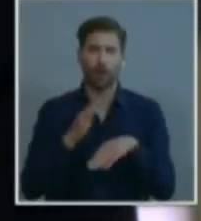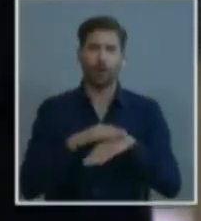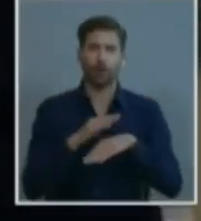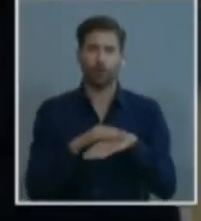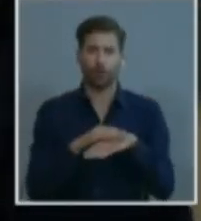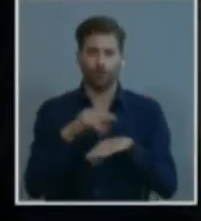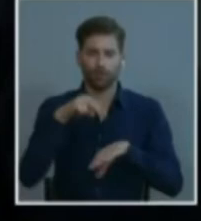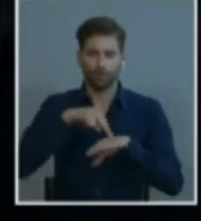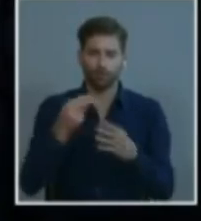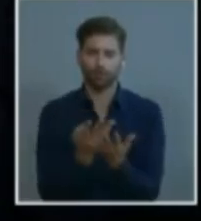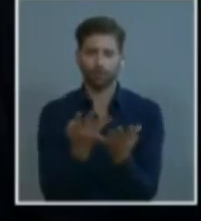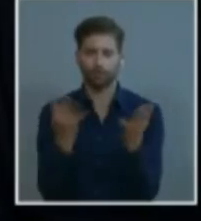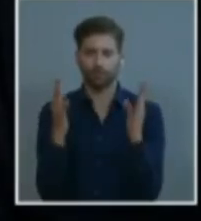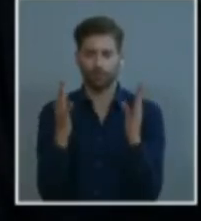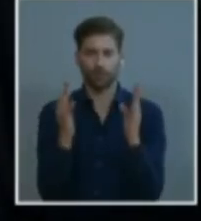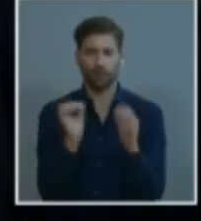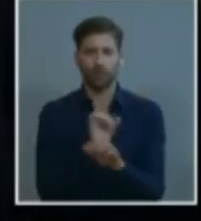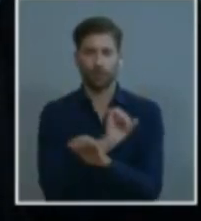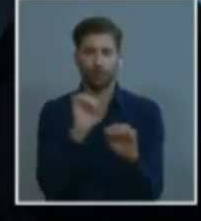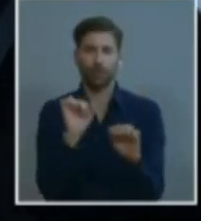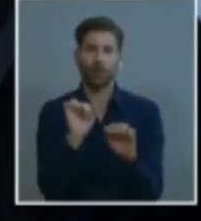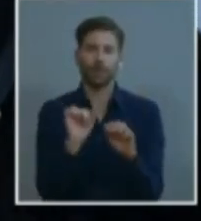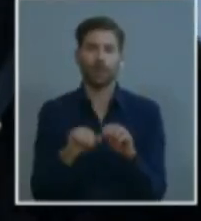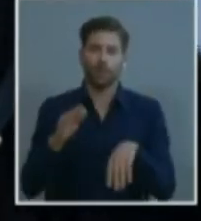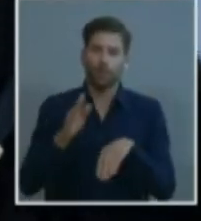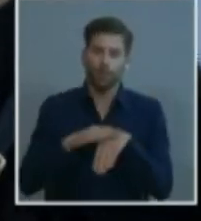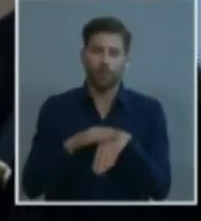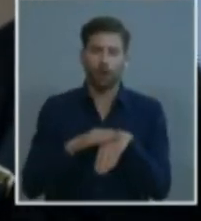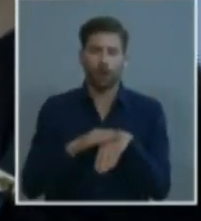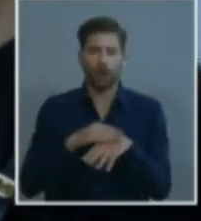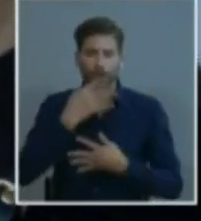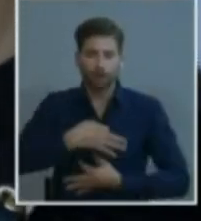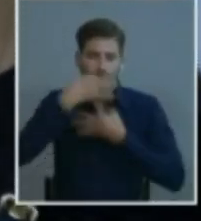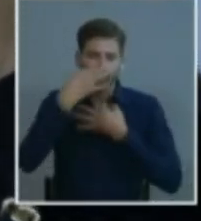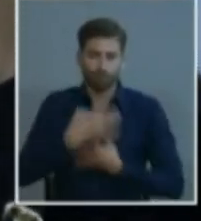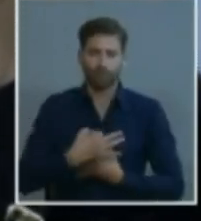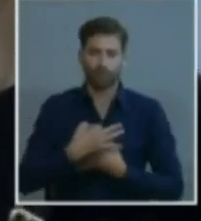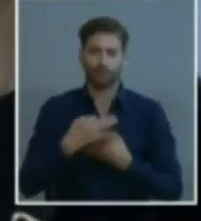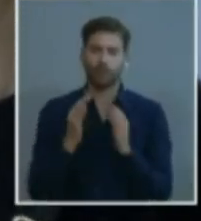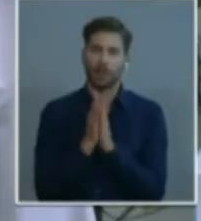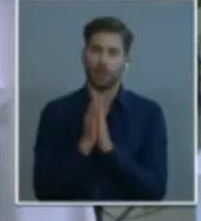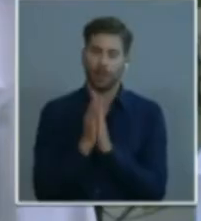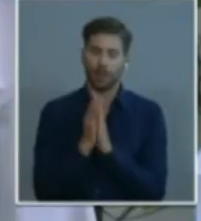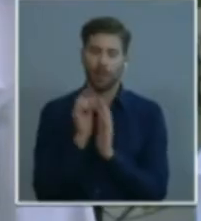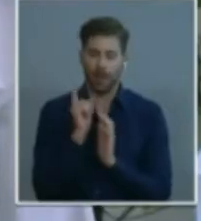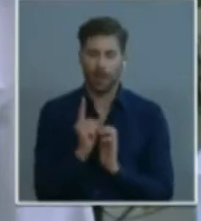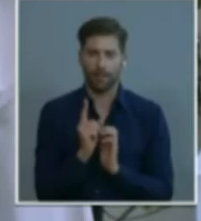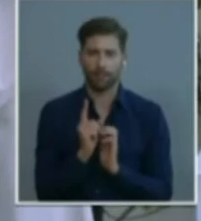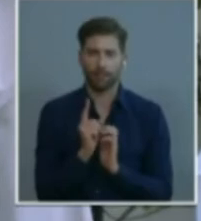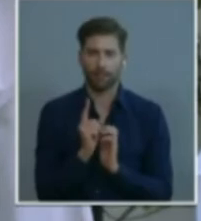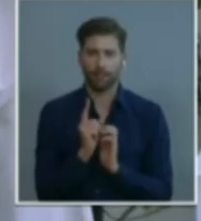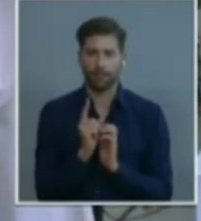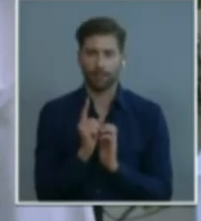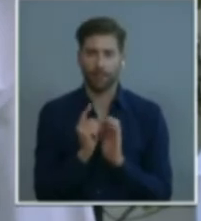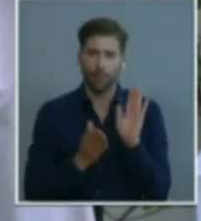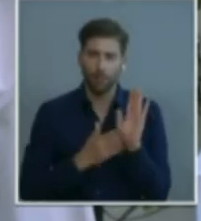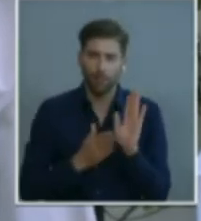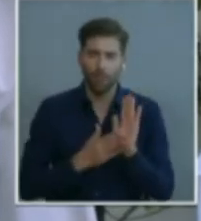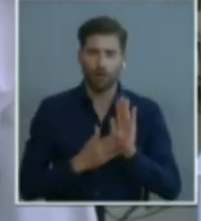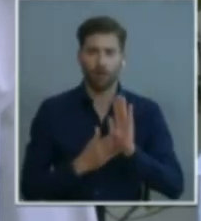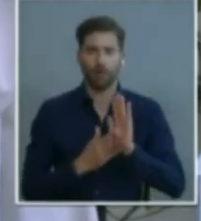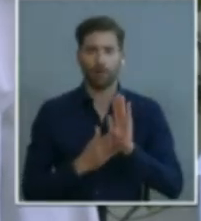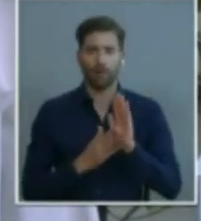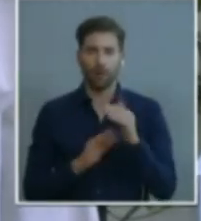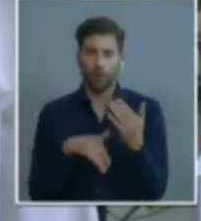presença é sempre um testemunho de fé, que é profético, que cativa e que